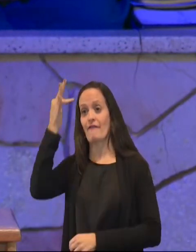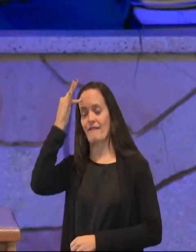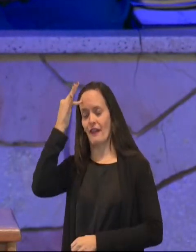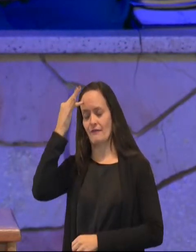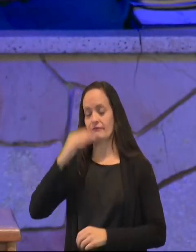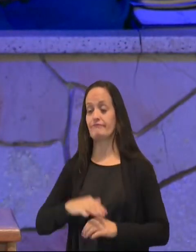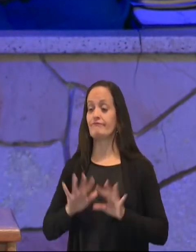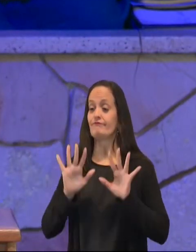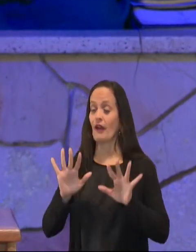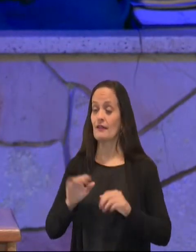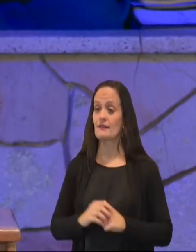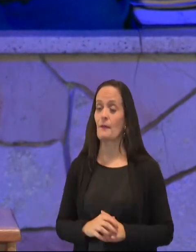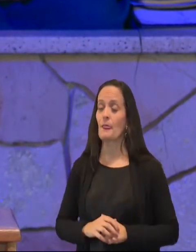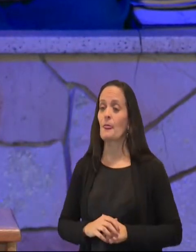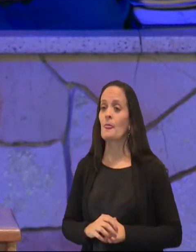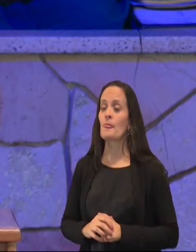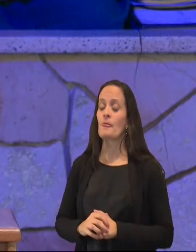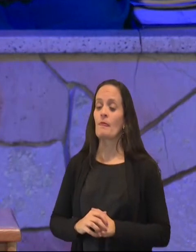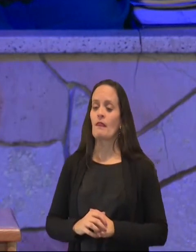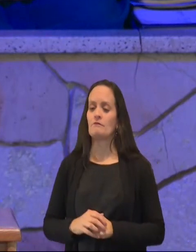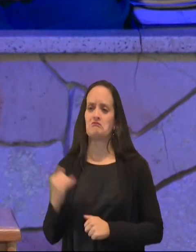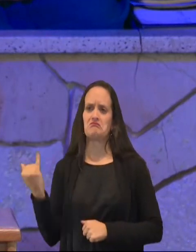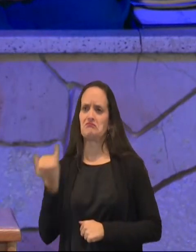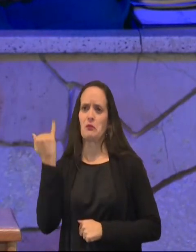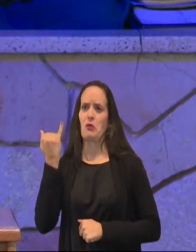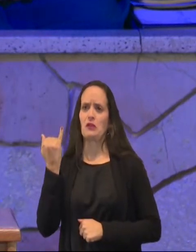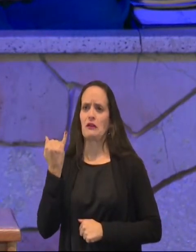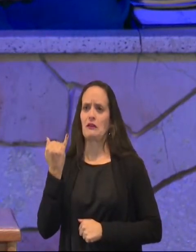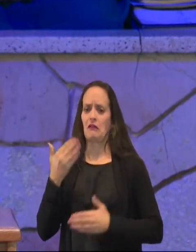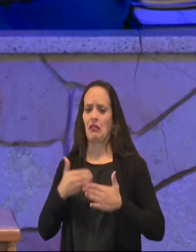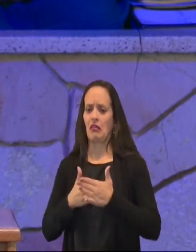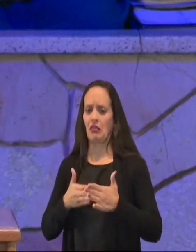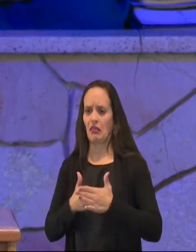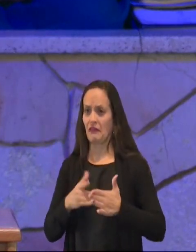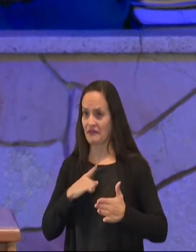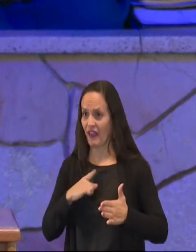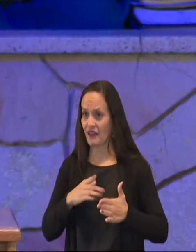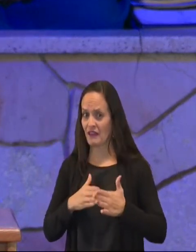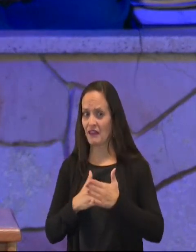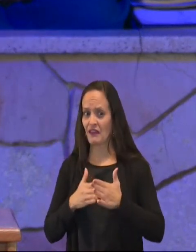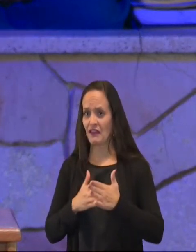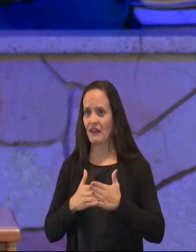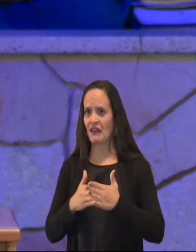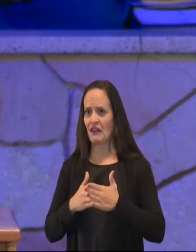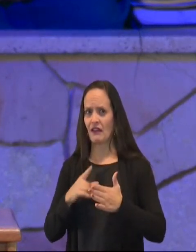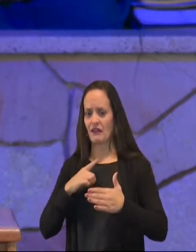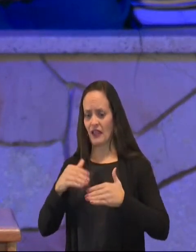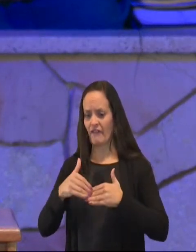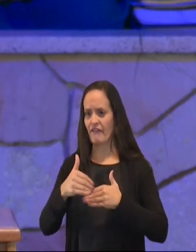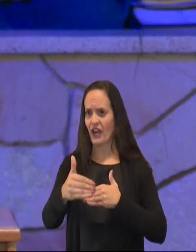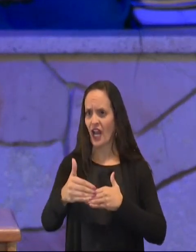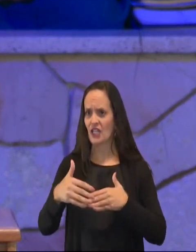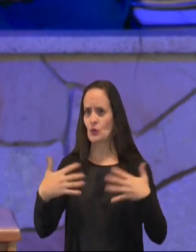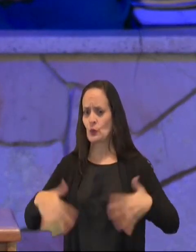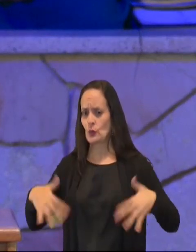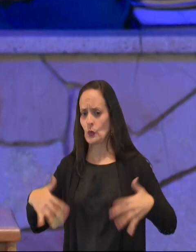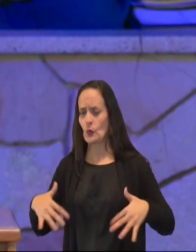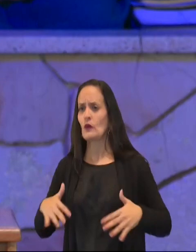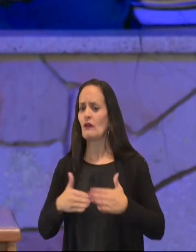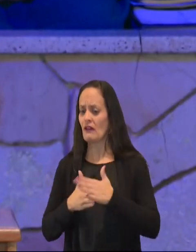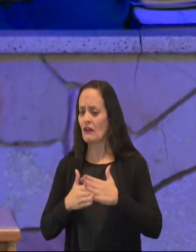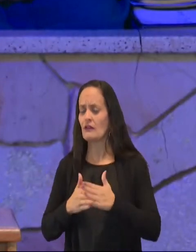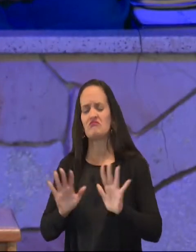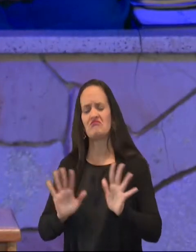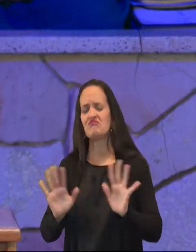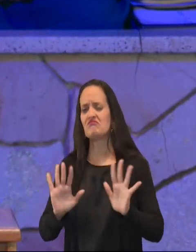Não importa, amados irmãos, se as barreiras estão à nossa frente, estão à frente da igreja, porque também não